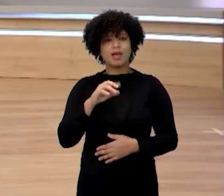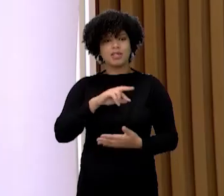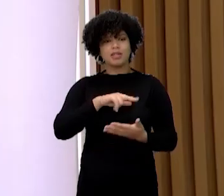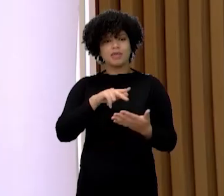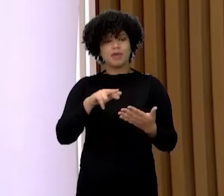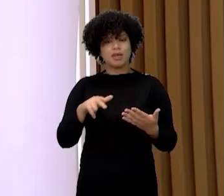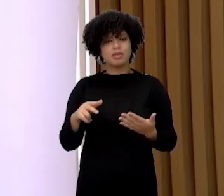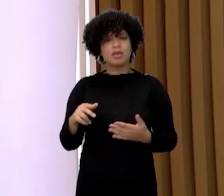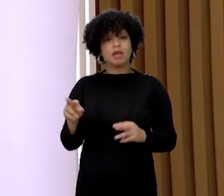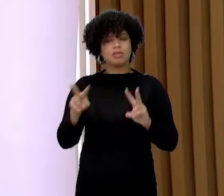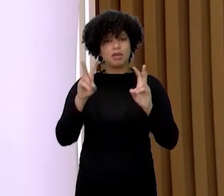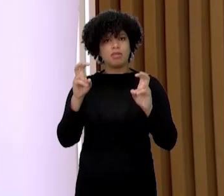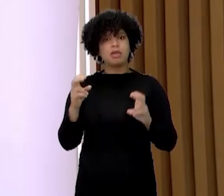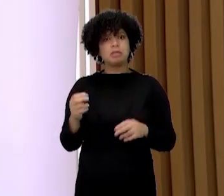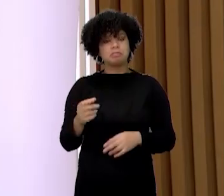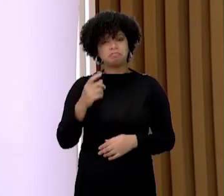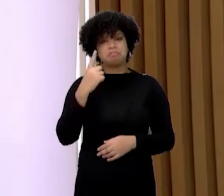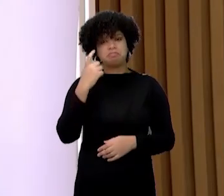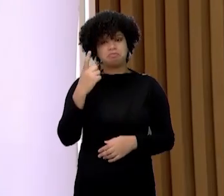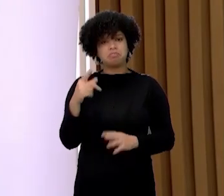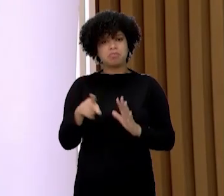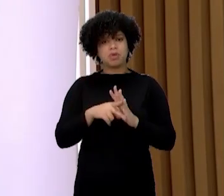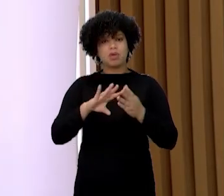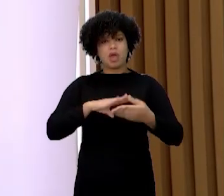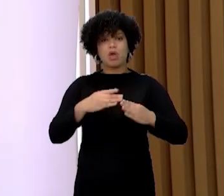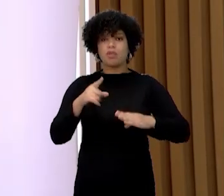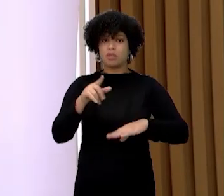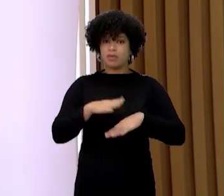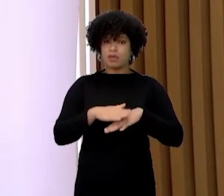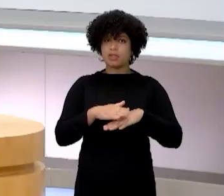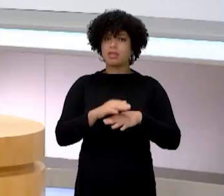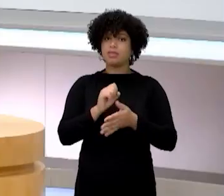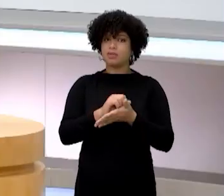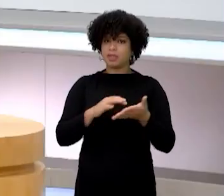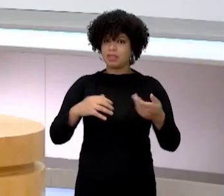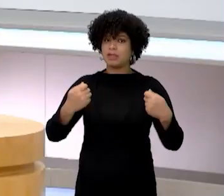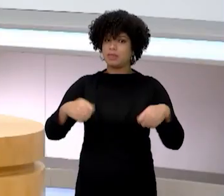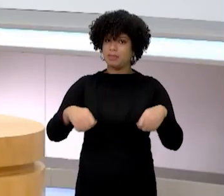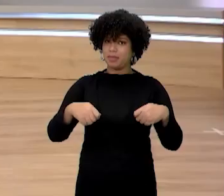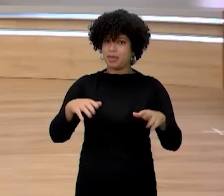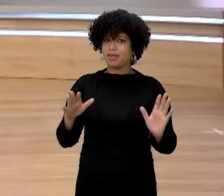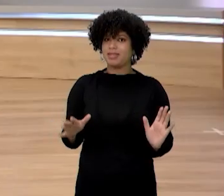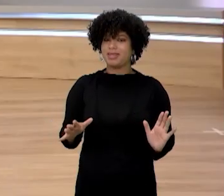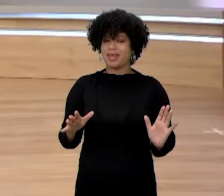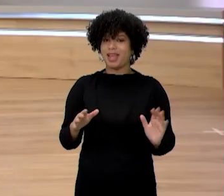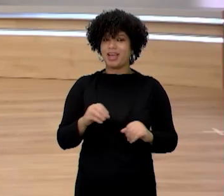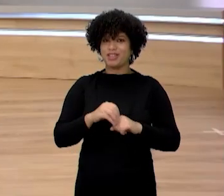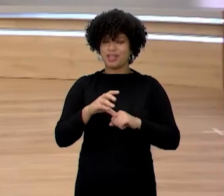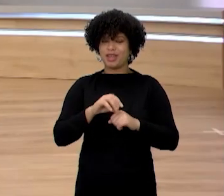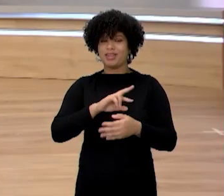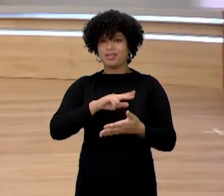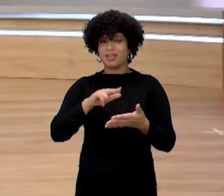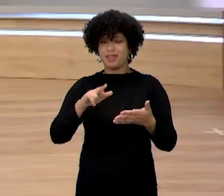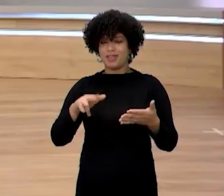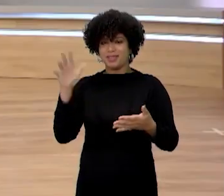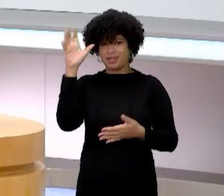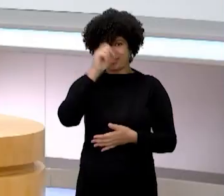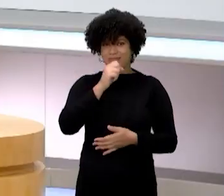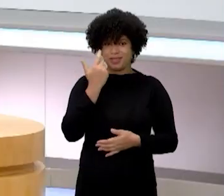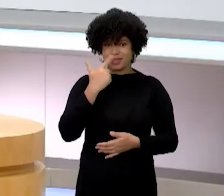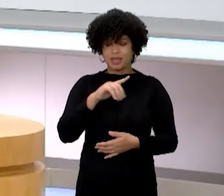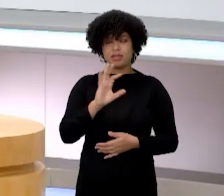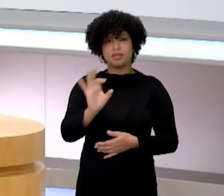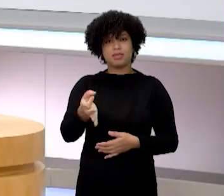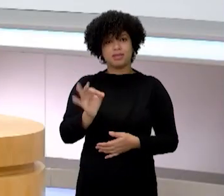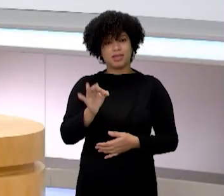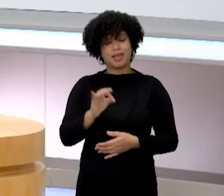da biologia e nosso estudante agora fazer atividades para conseguir gravar mais questões. É isso aí, gente. Então,